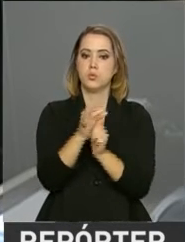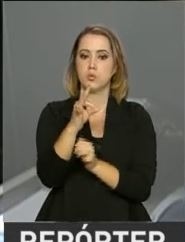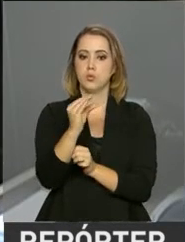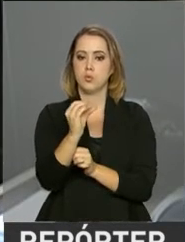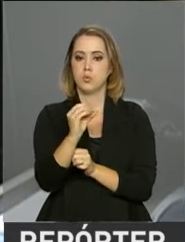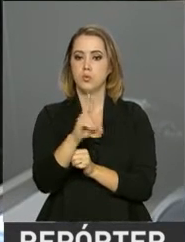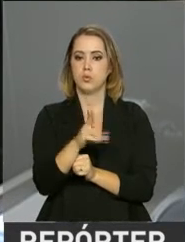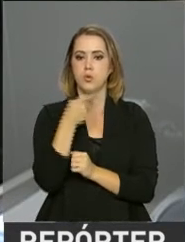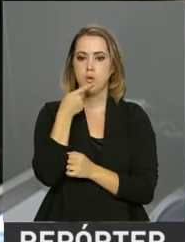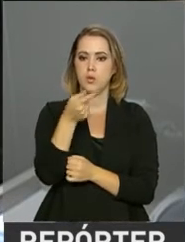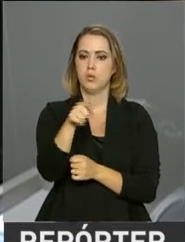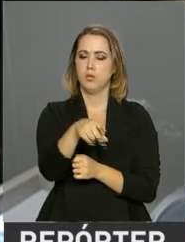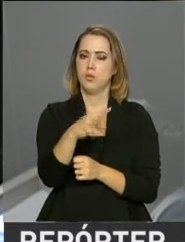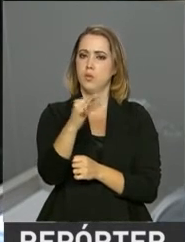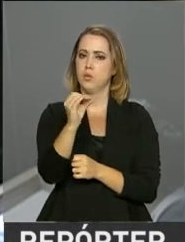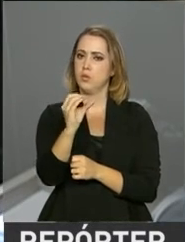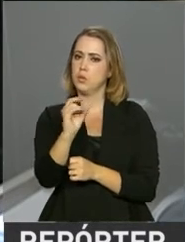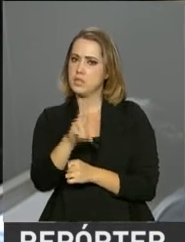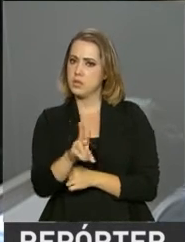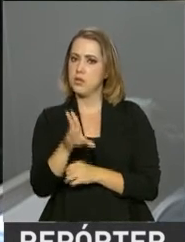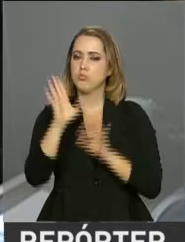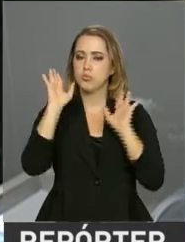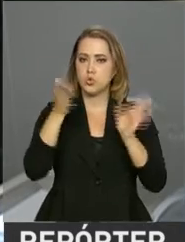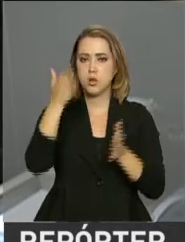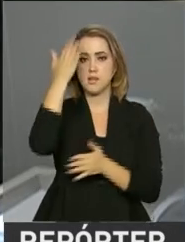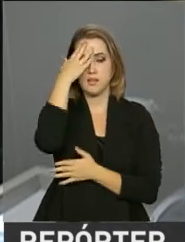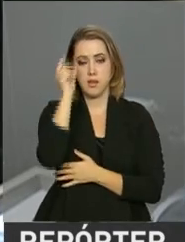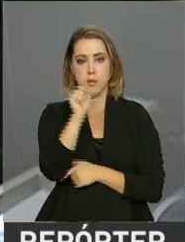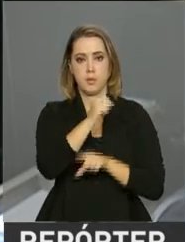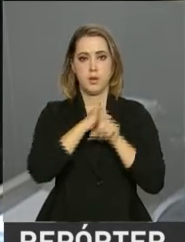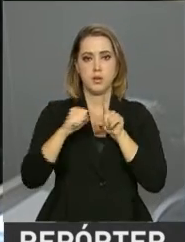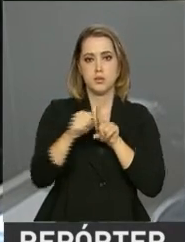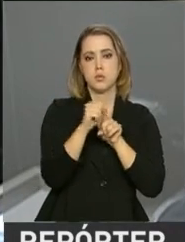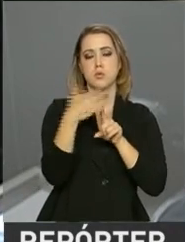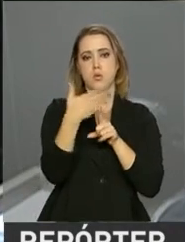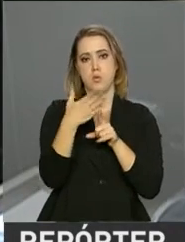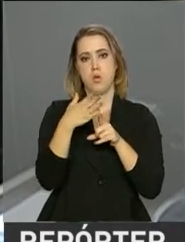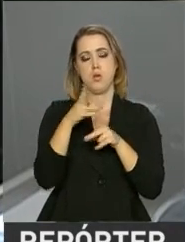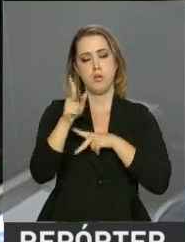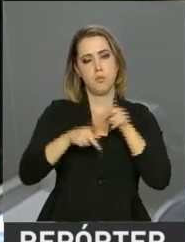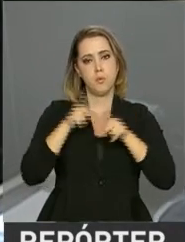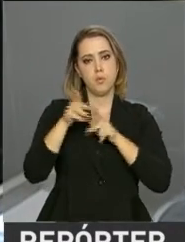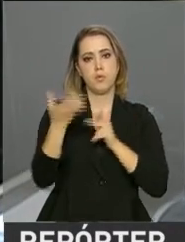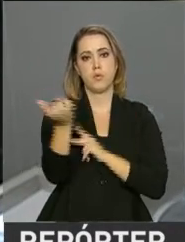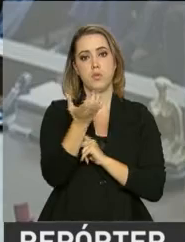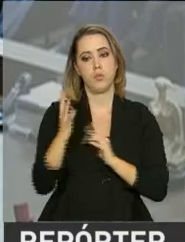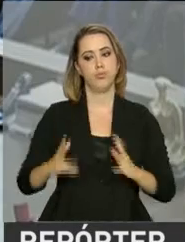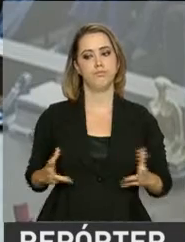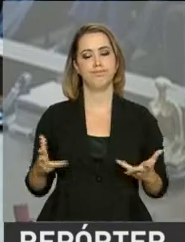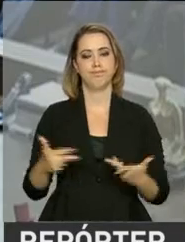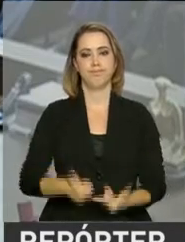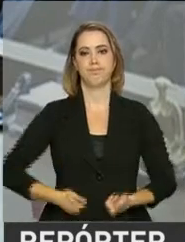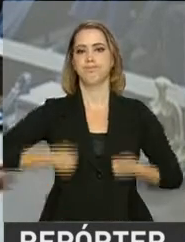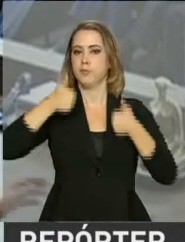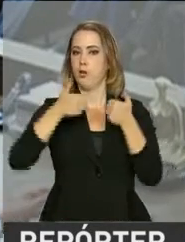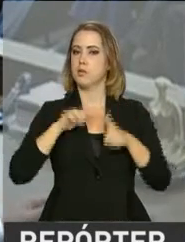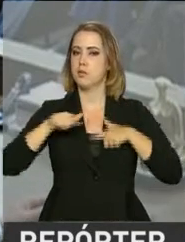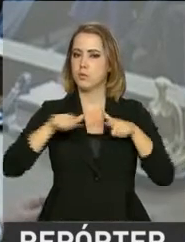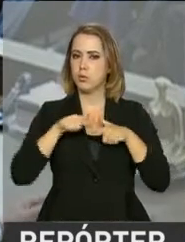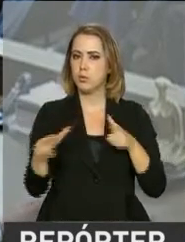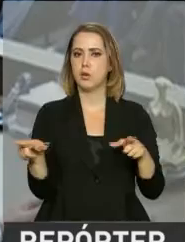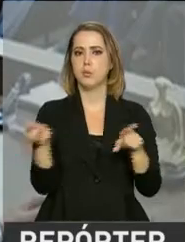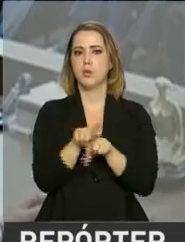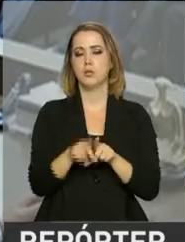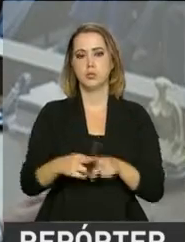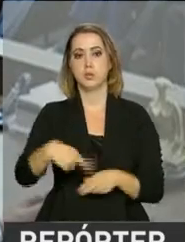Ele reforçou que o TCU está ciente que a sociedade cobra da gestão pública a eficiência dos serviços públicos